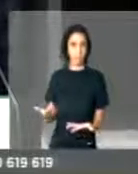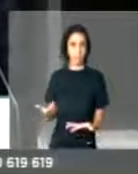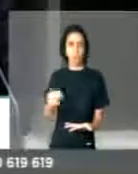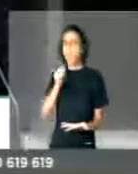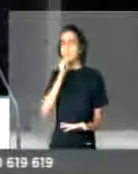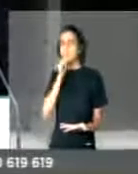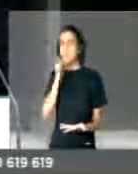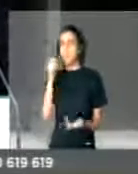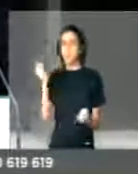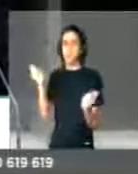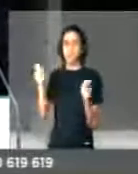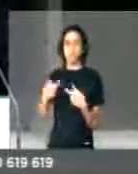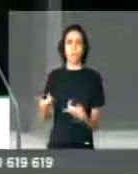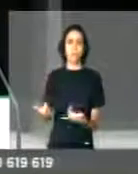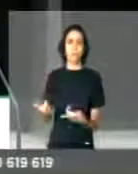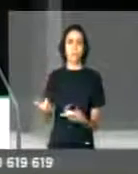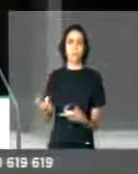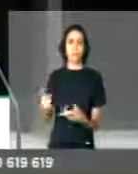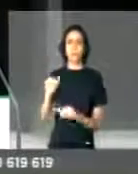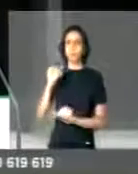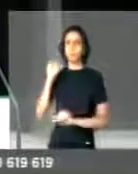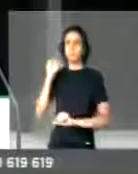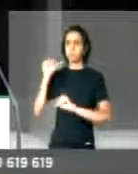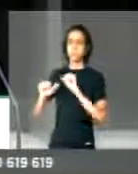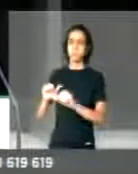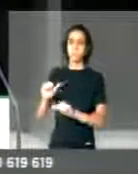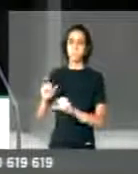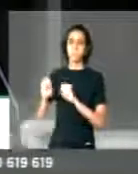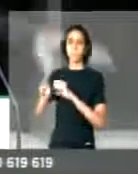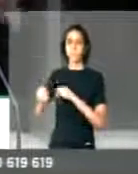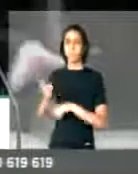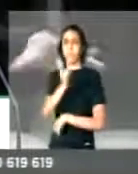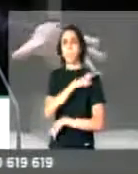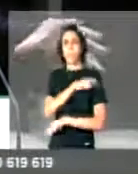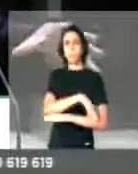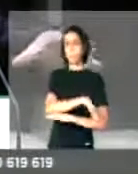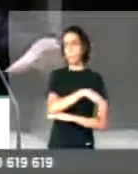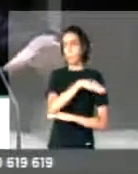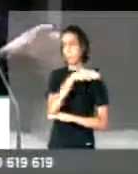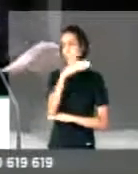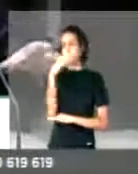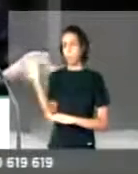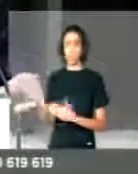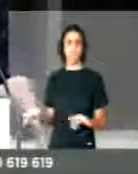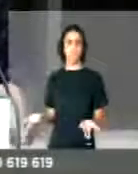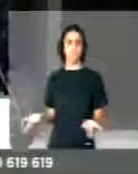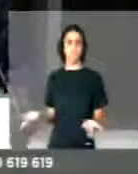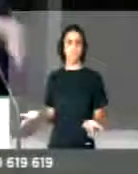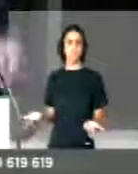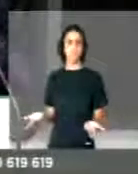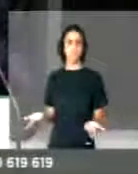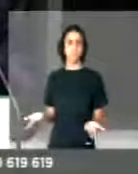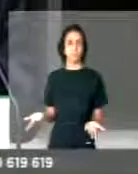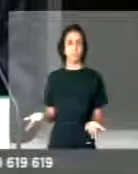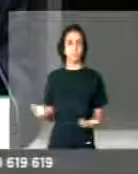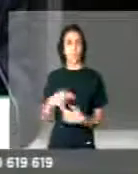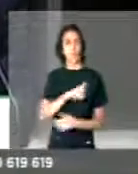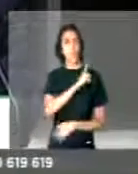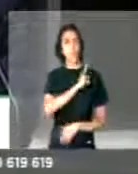exemplo, implantar o ensino médio em tempo integral. Ou então o governo federal